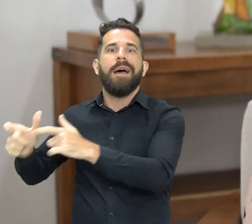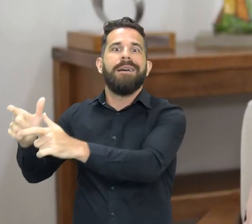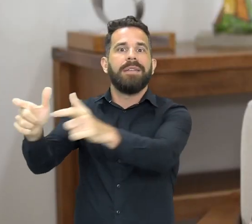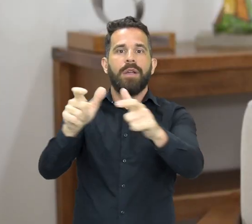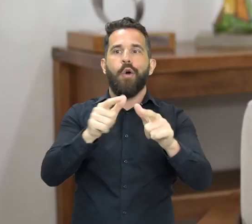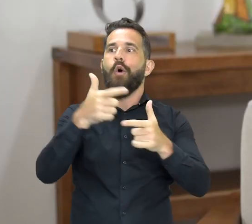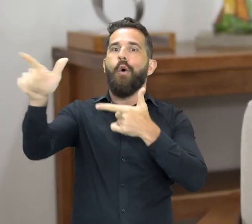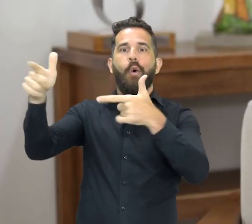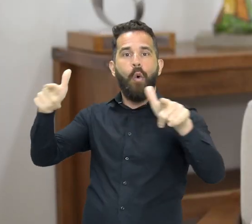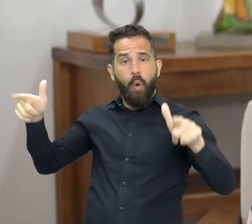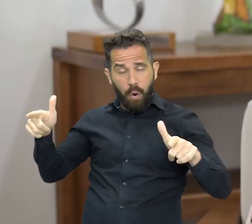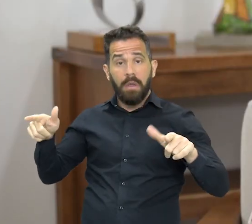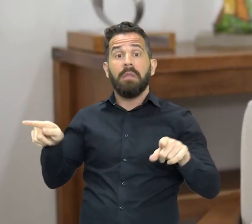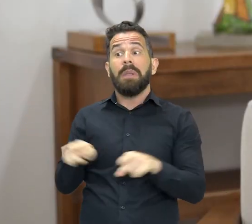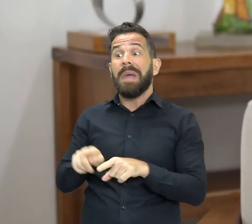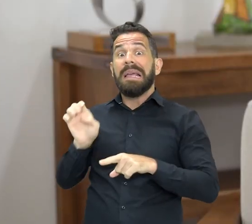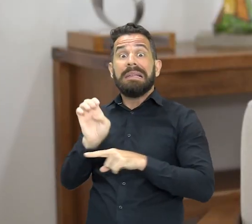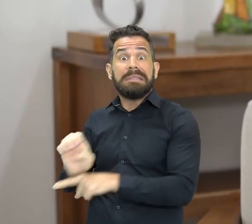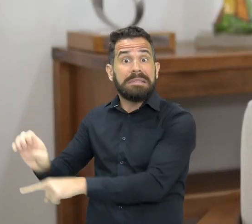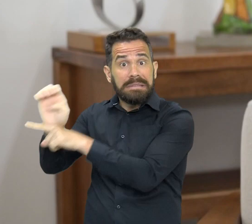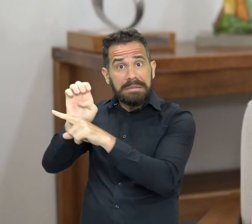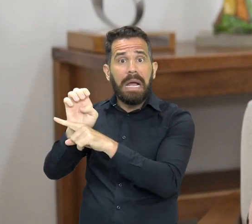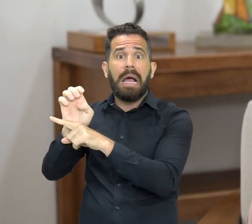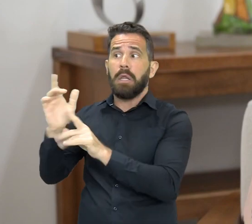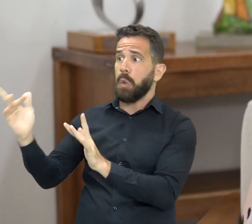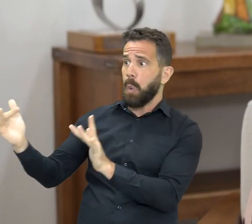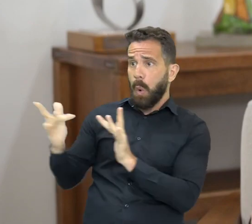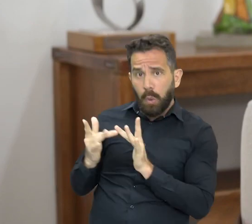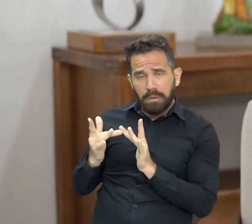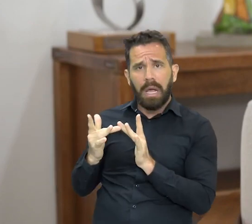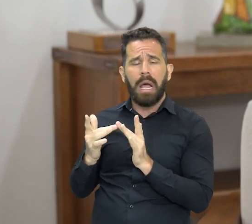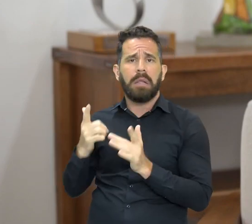alguns outros estados faziam contato para a gente